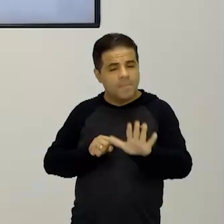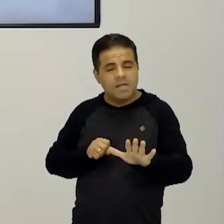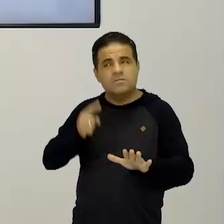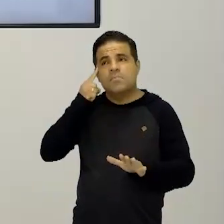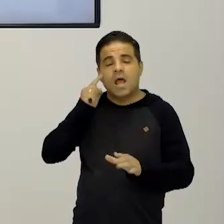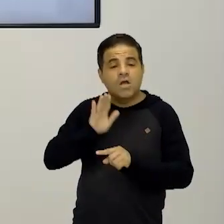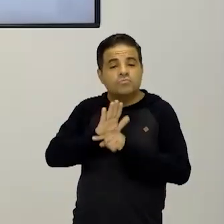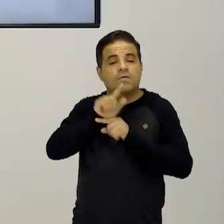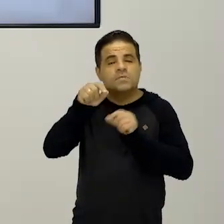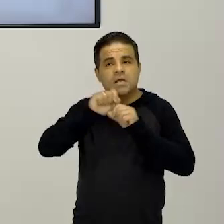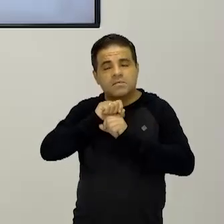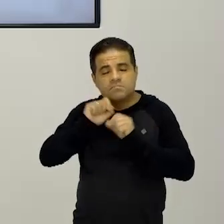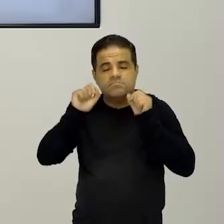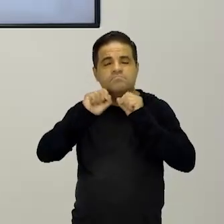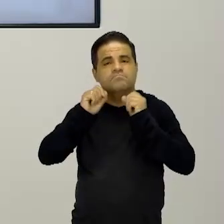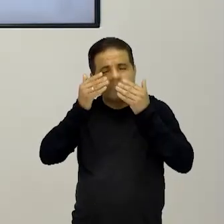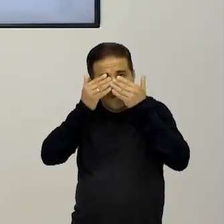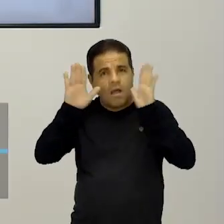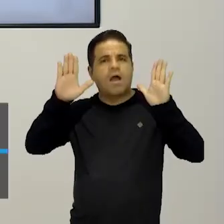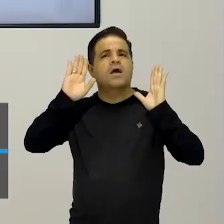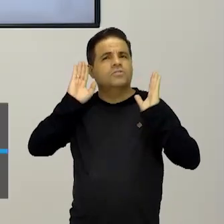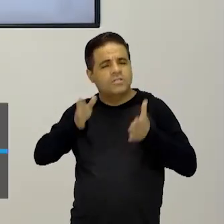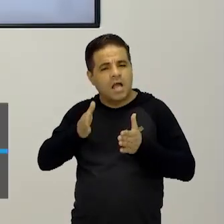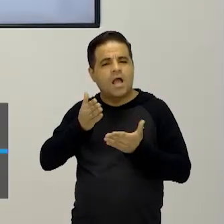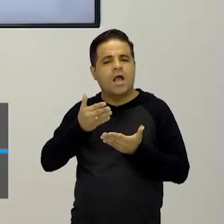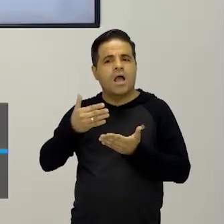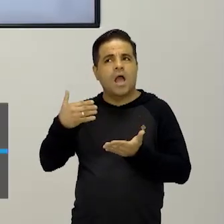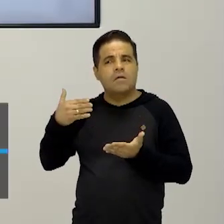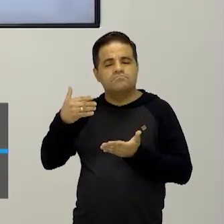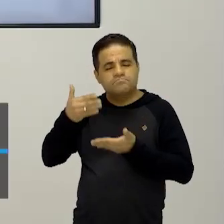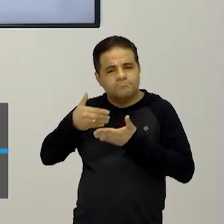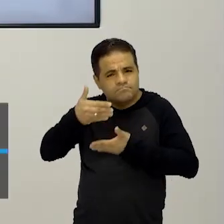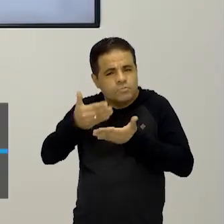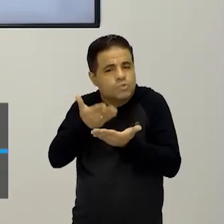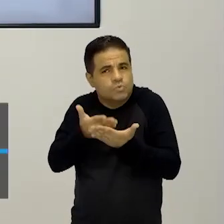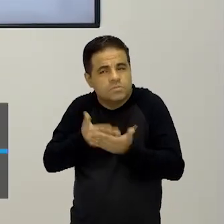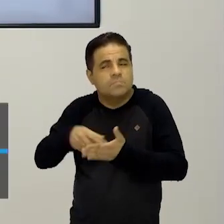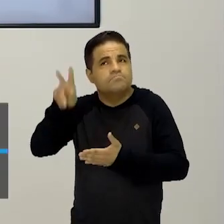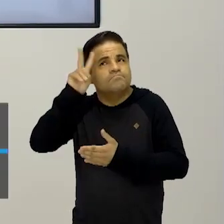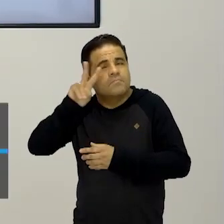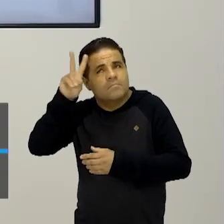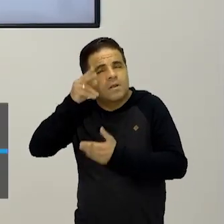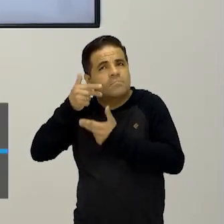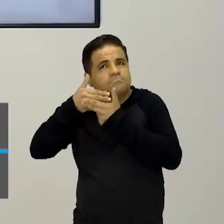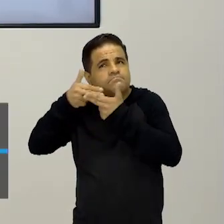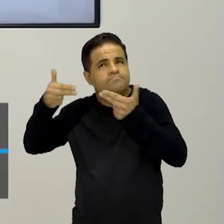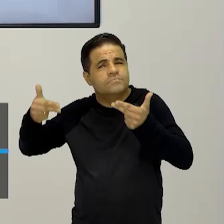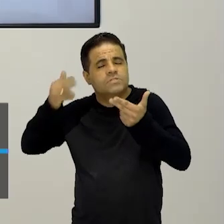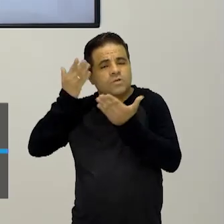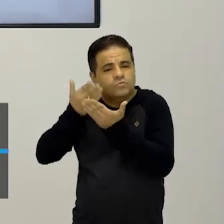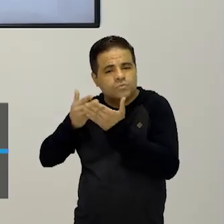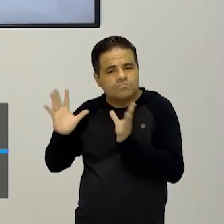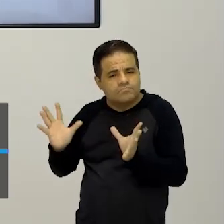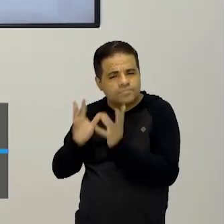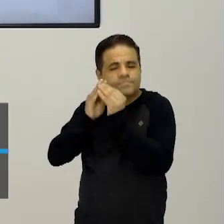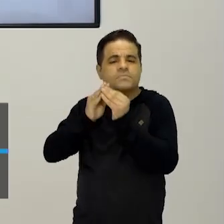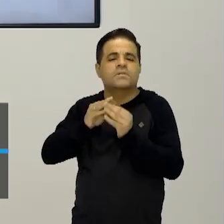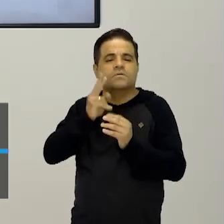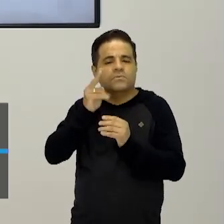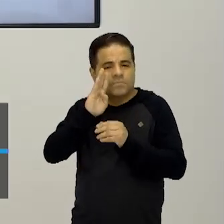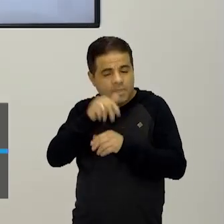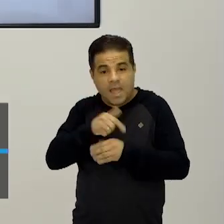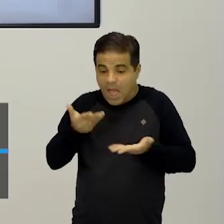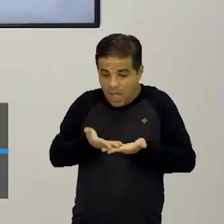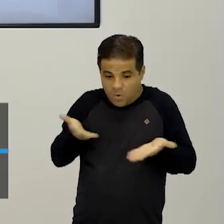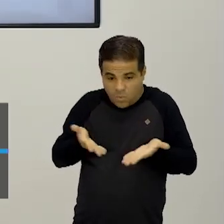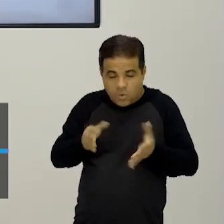se localizassem e soubessem aquilo que nós já cobrimos aqui durante o 2º bimestre. Lembrando que a aula de hoje ela é preparada